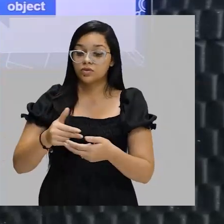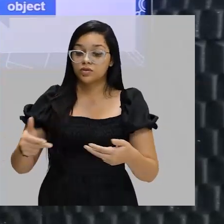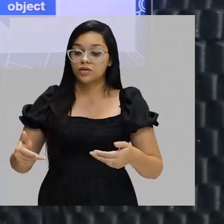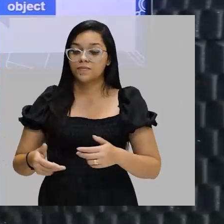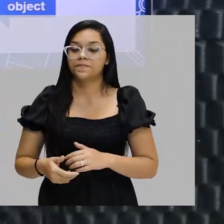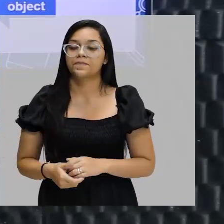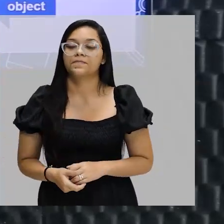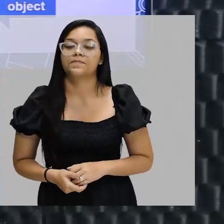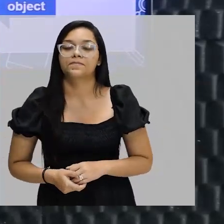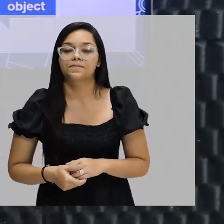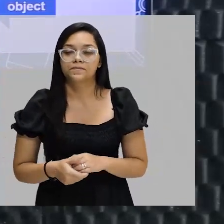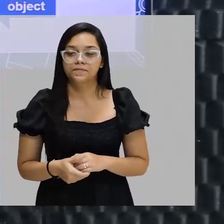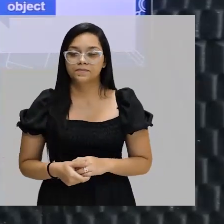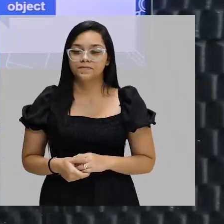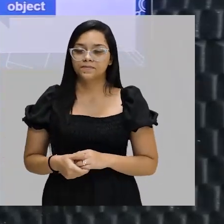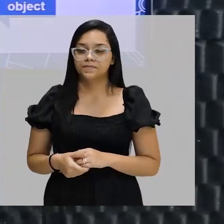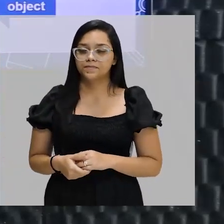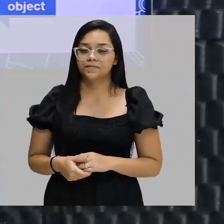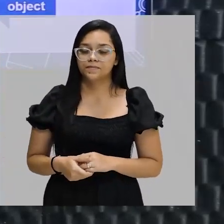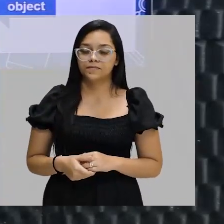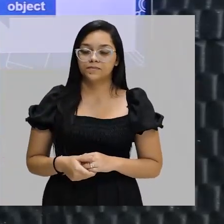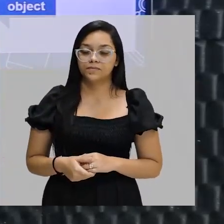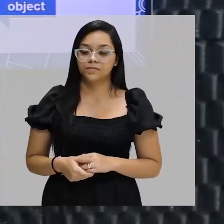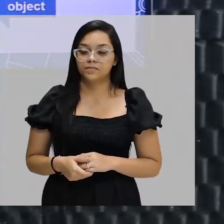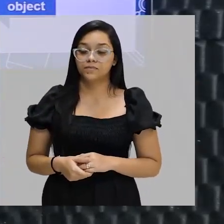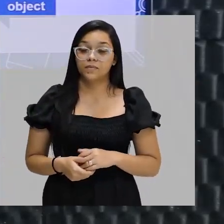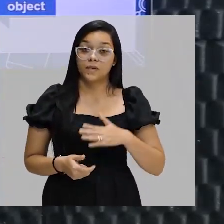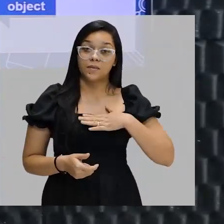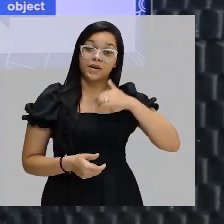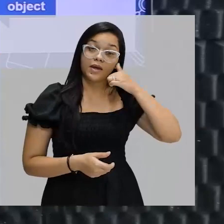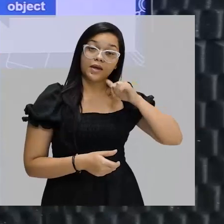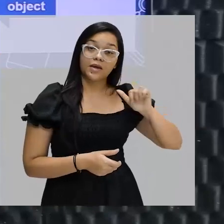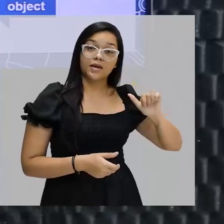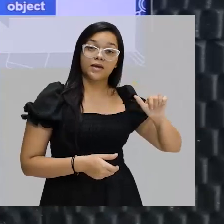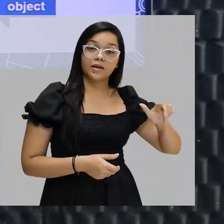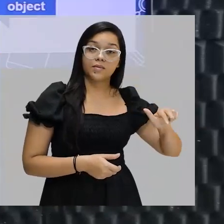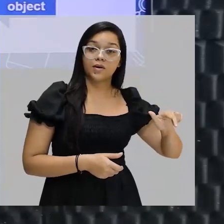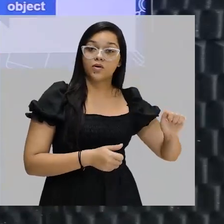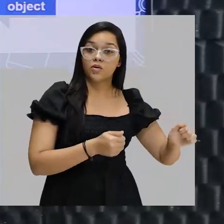My sister bought a house. Minha irmã comprou uma casa.